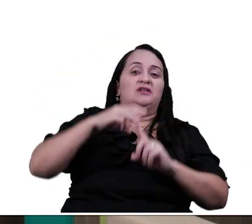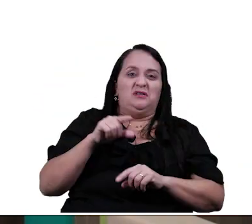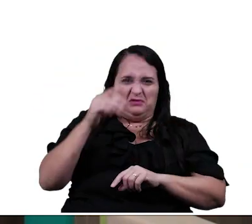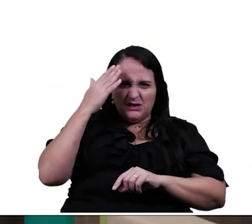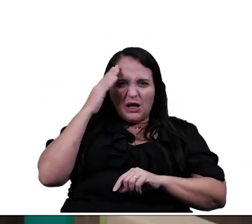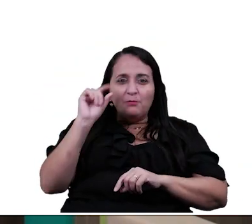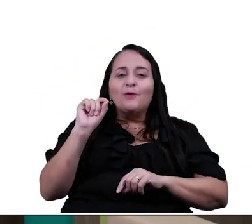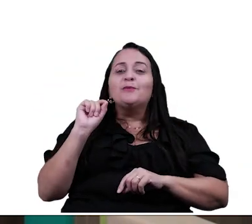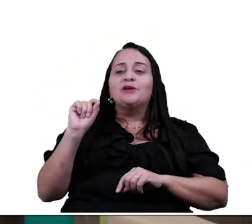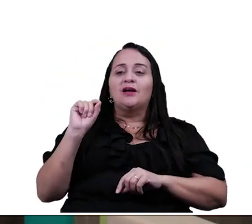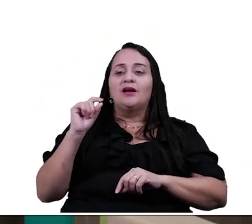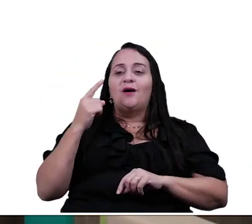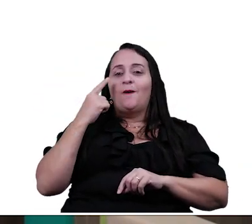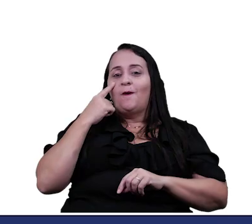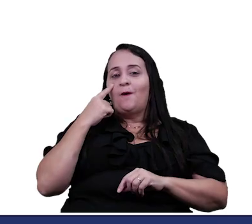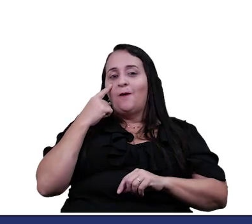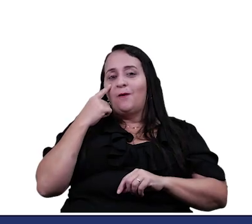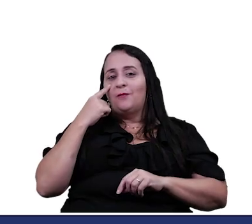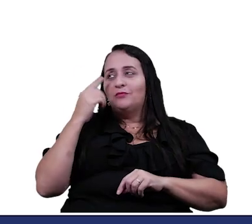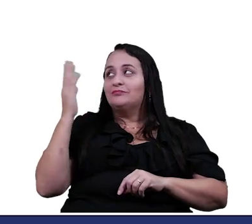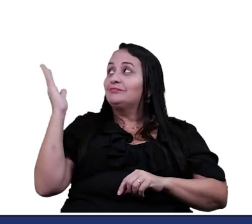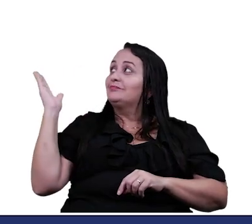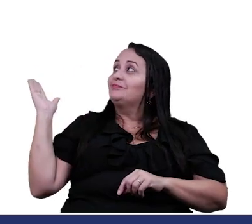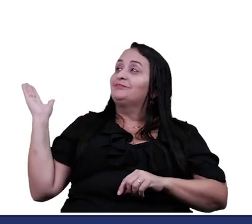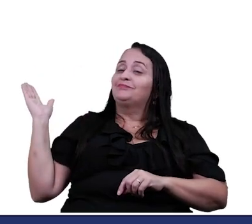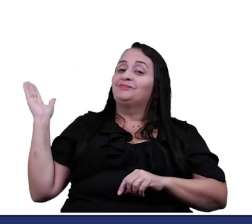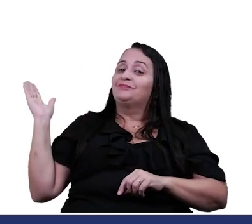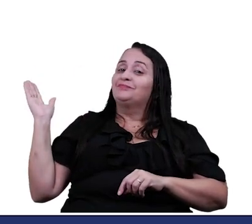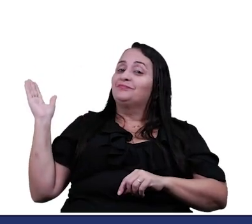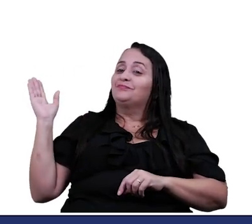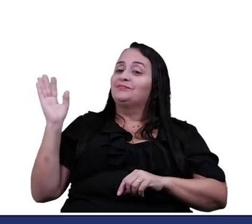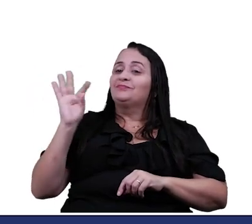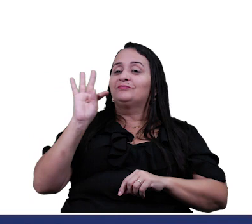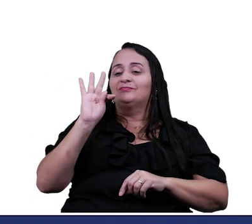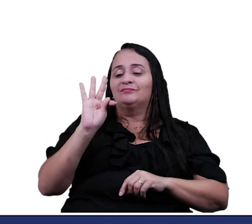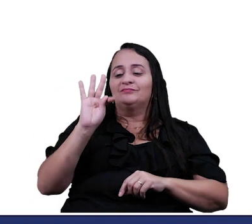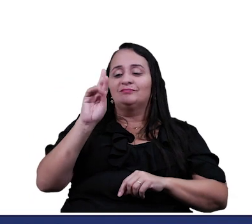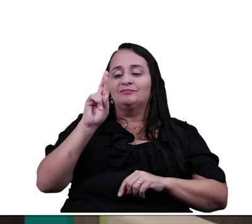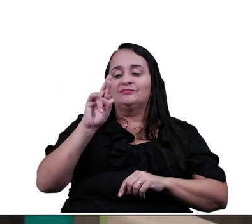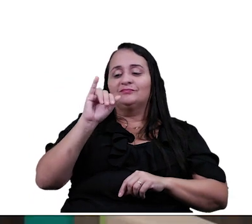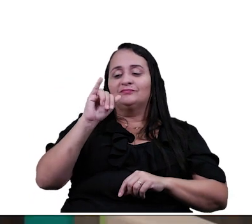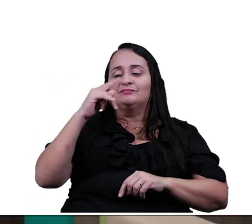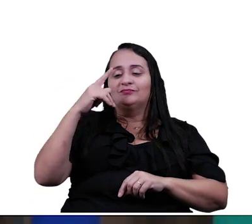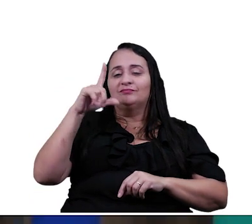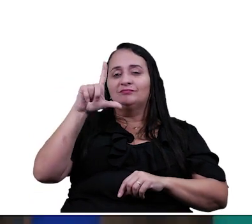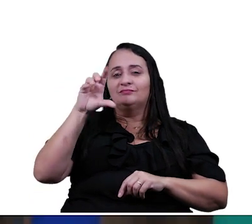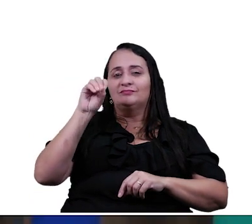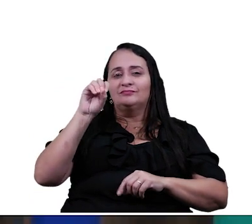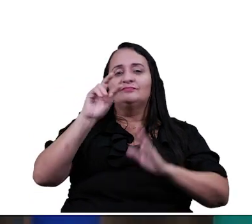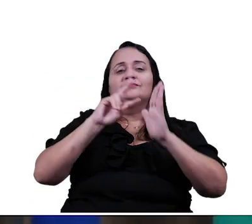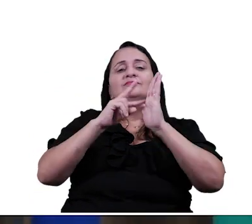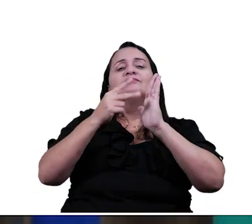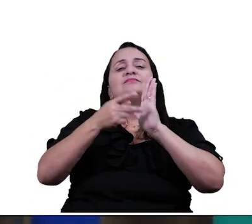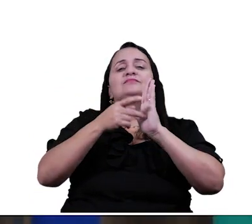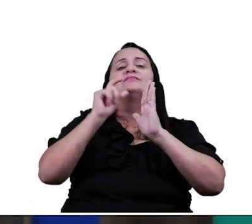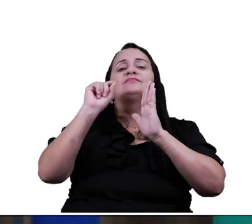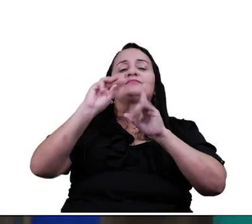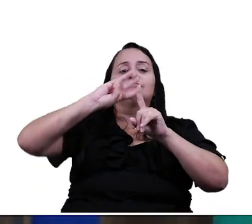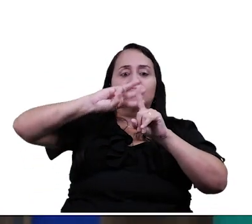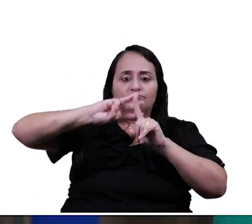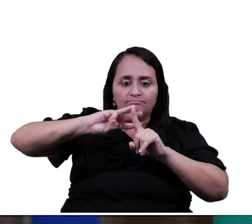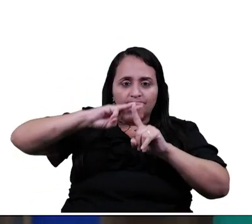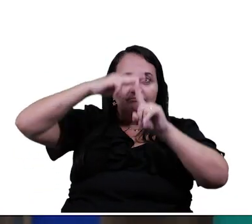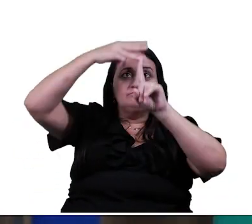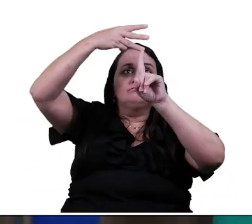matou a questão. Se não, olha a dica aí. Triplo é igual a 3 vezes. Então, para a